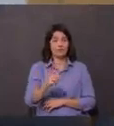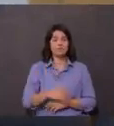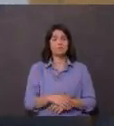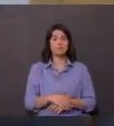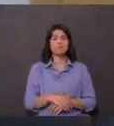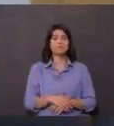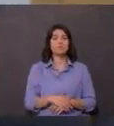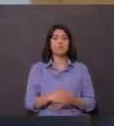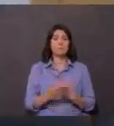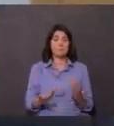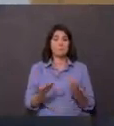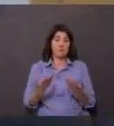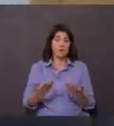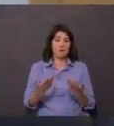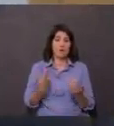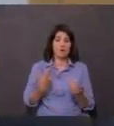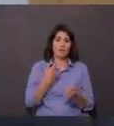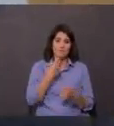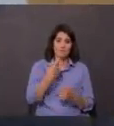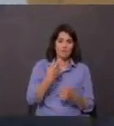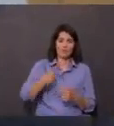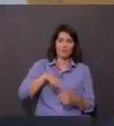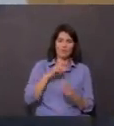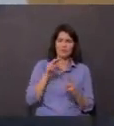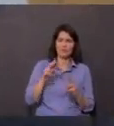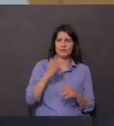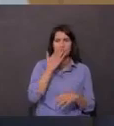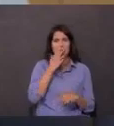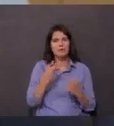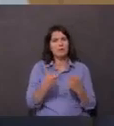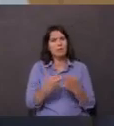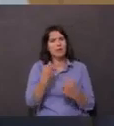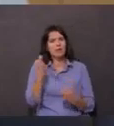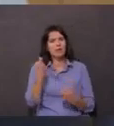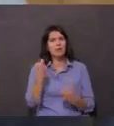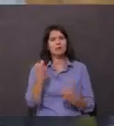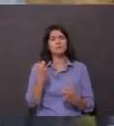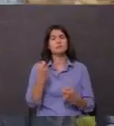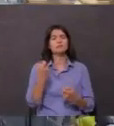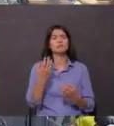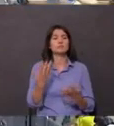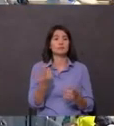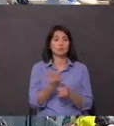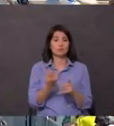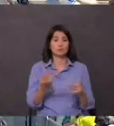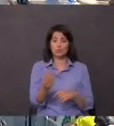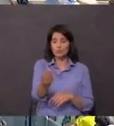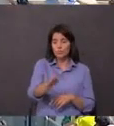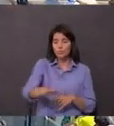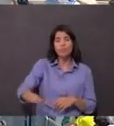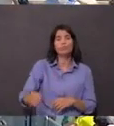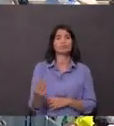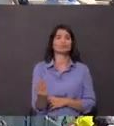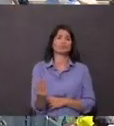Pergunta que aos nossos olhos pode parecer desajustada, porque feita a três pequeninos